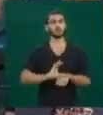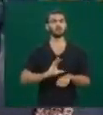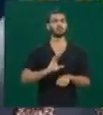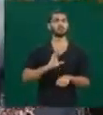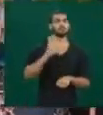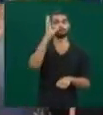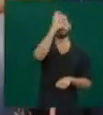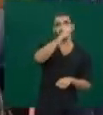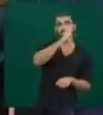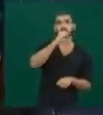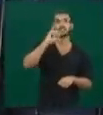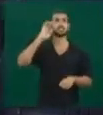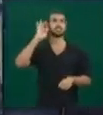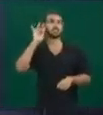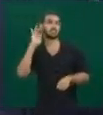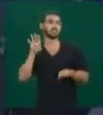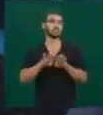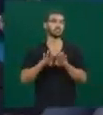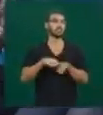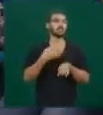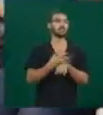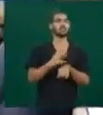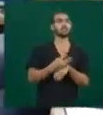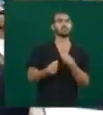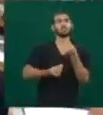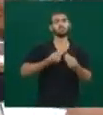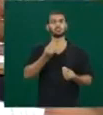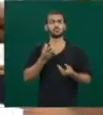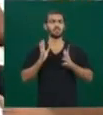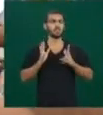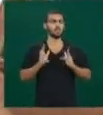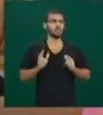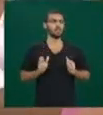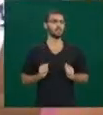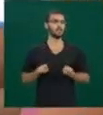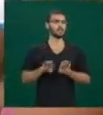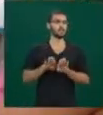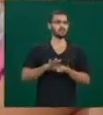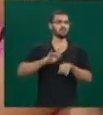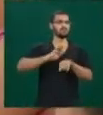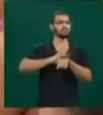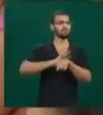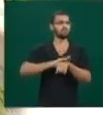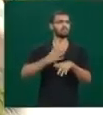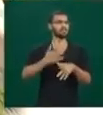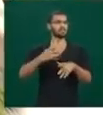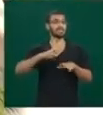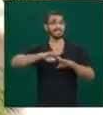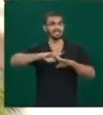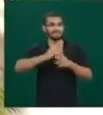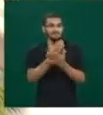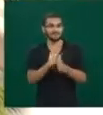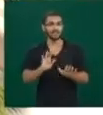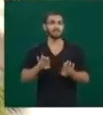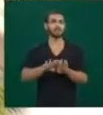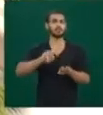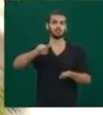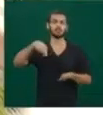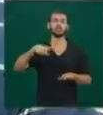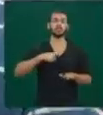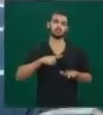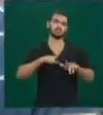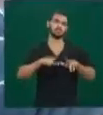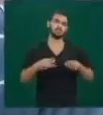na prática, com monitores da UFO, os processos de limpeza, desinfecção e esterilização. E ao final, eles ganham